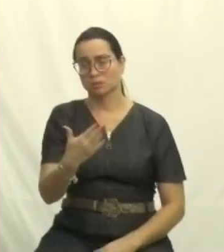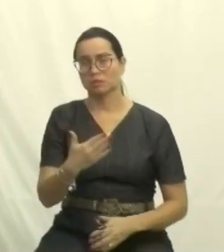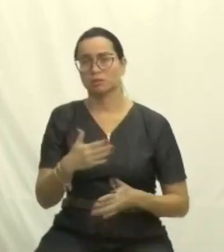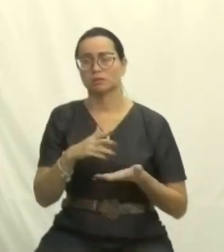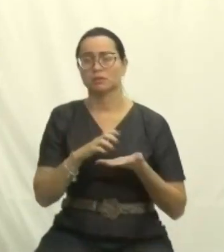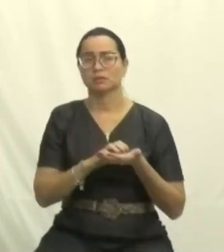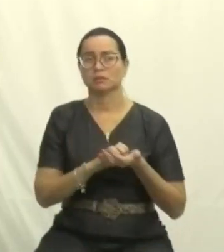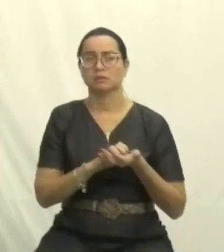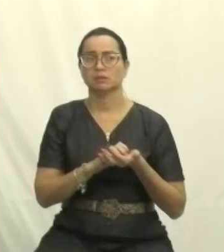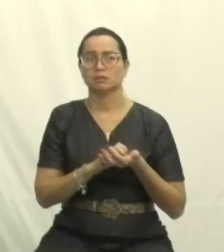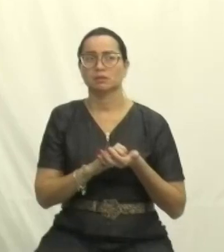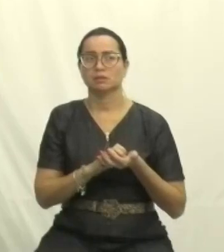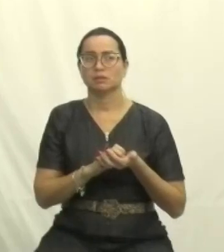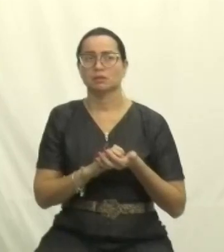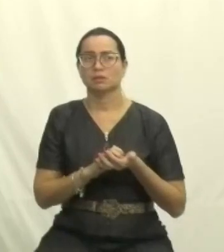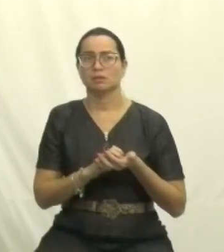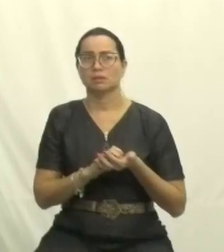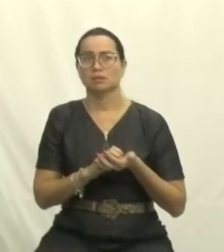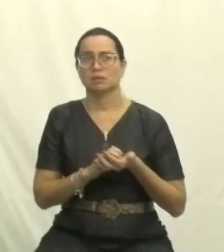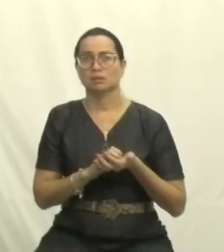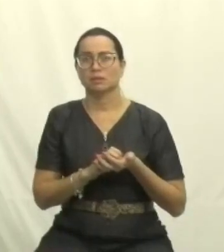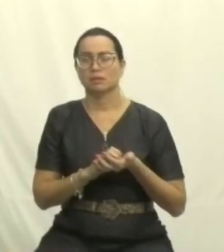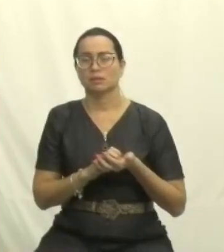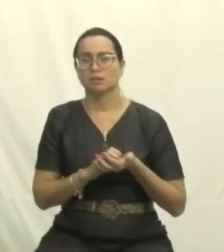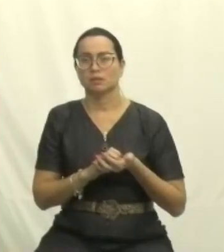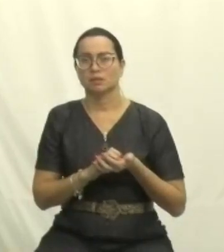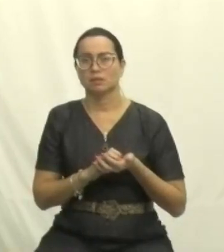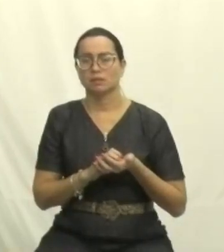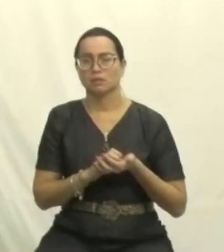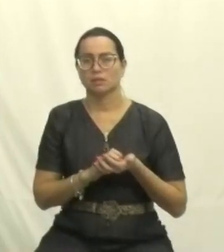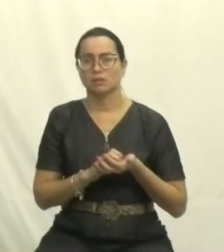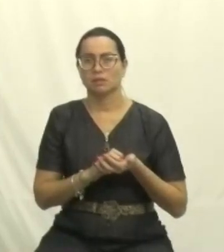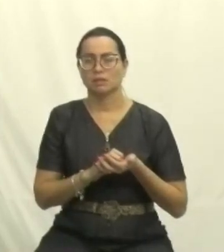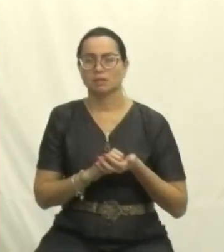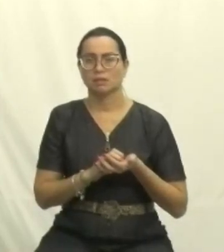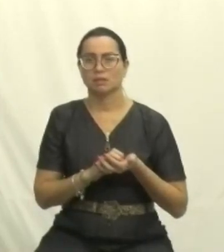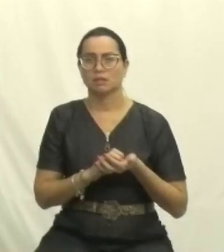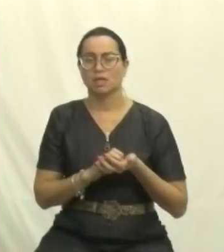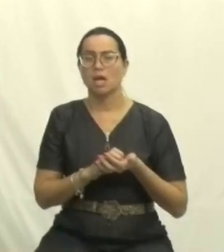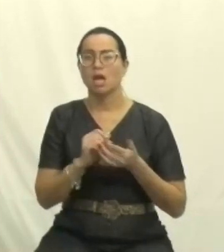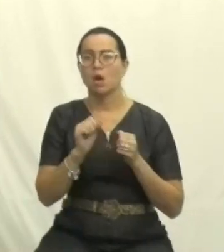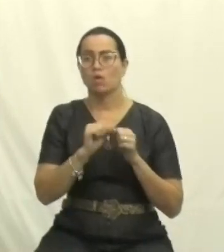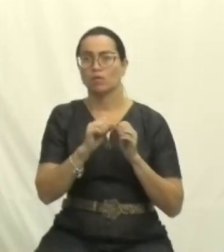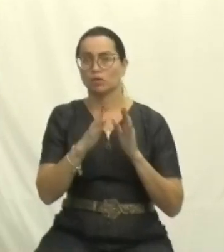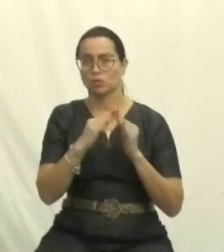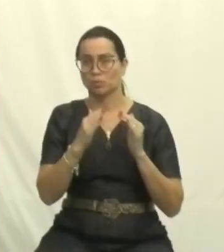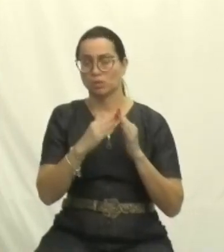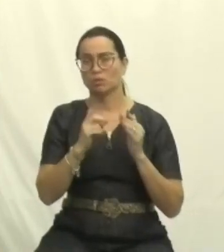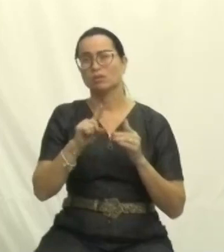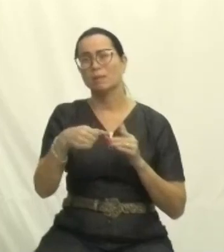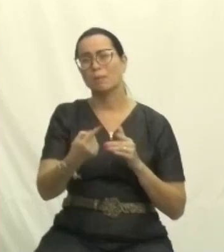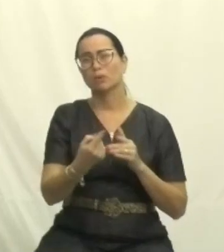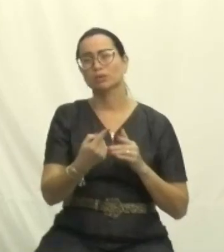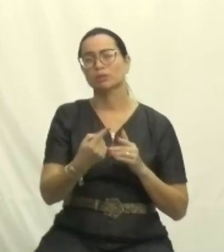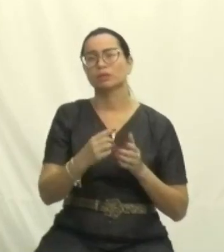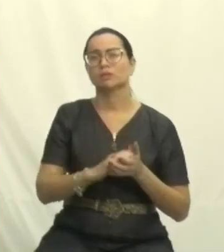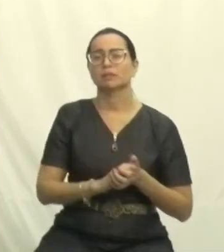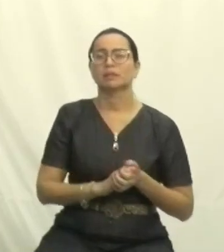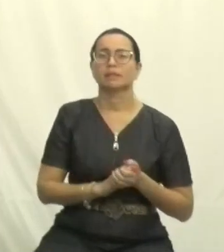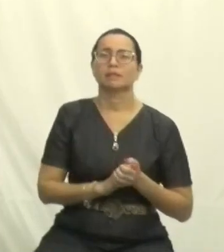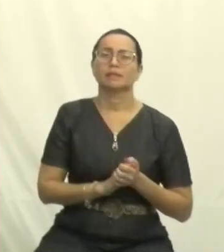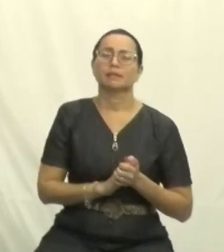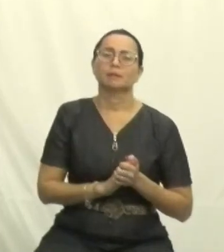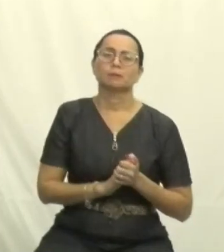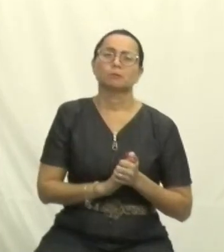procurado, depois eu vou fazer uma questão de ordem para mudar um pouquinho essa forma, esse formato